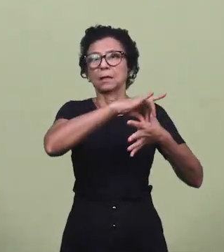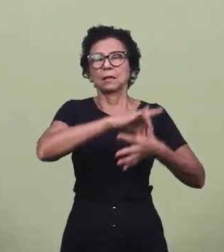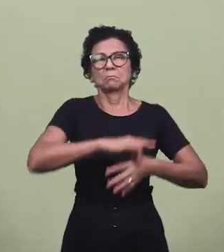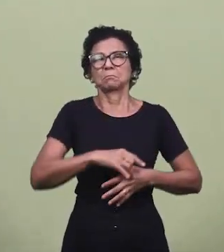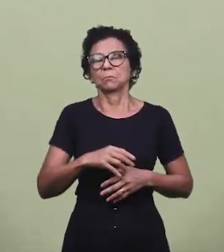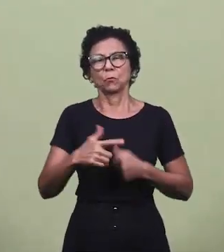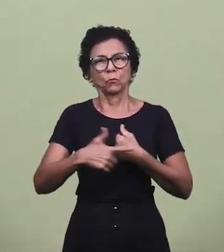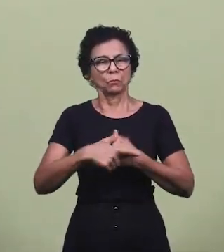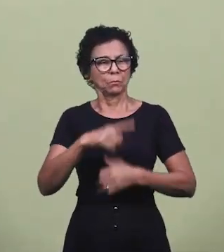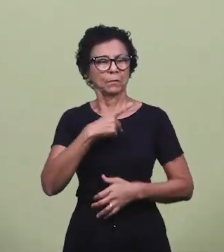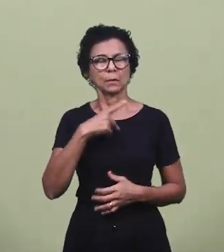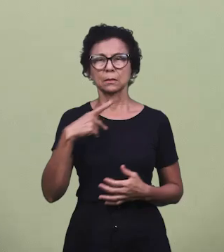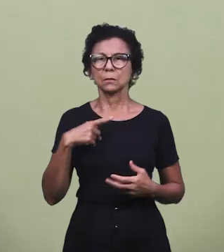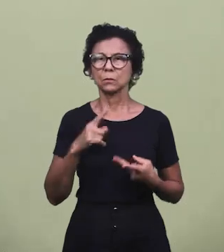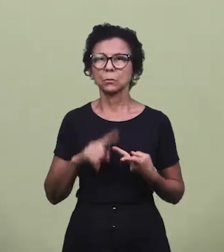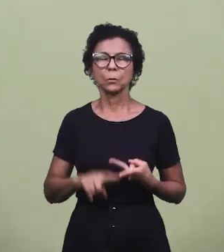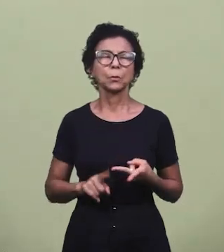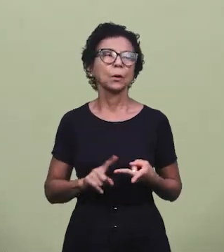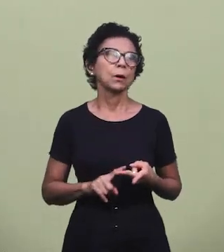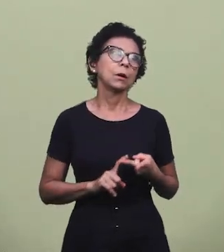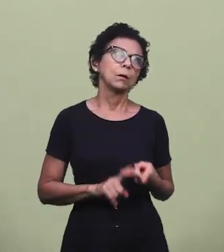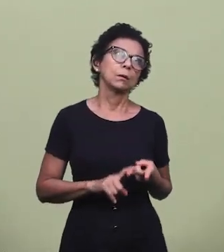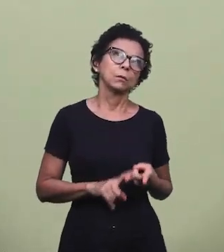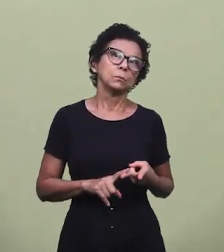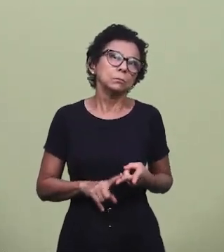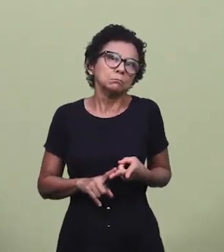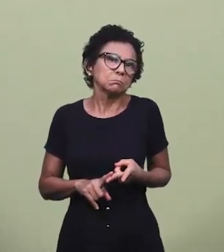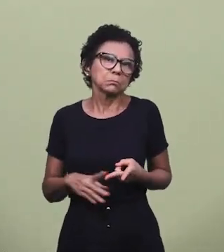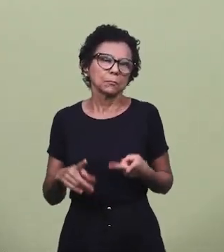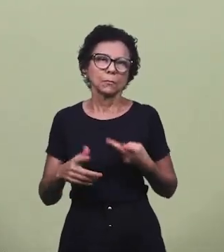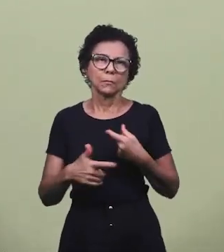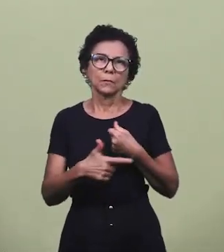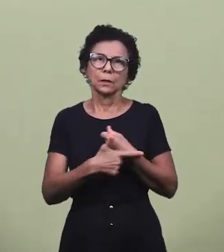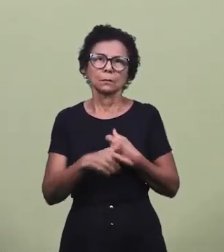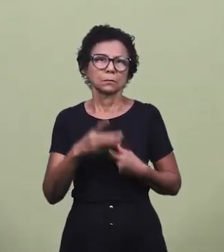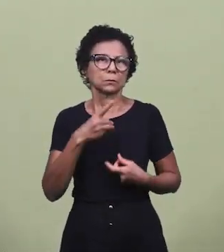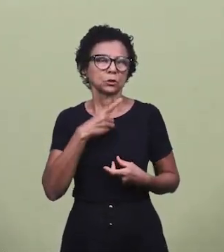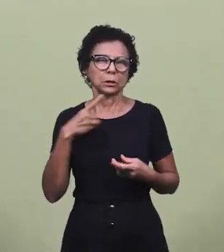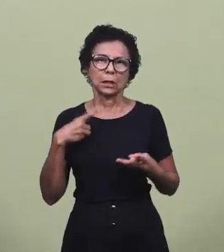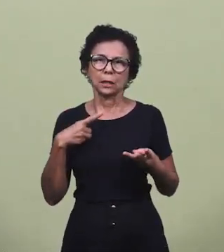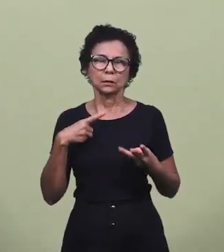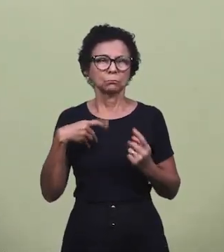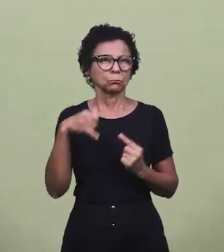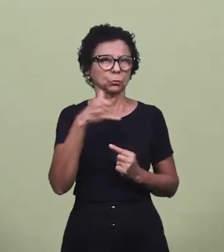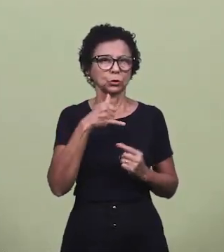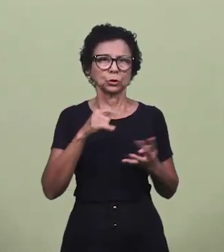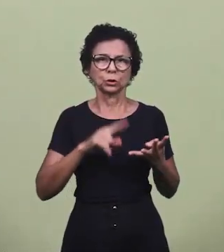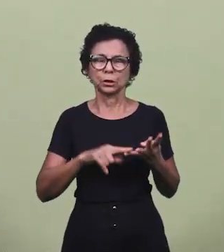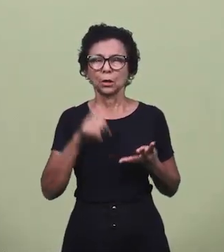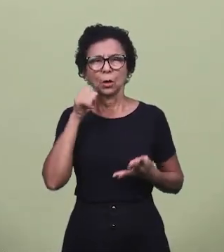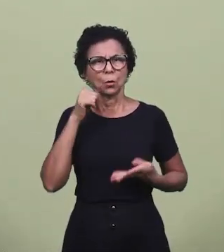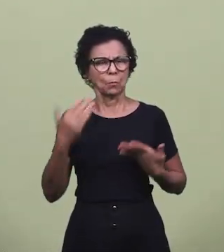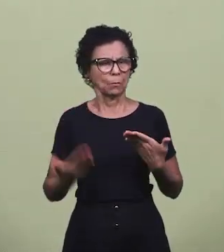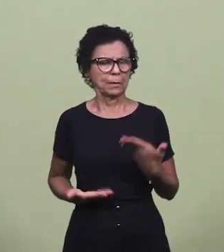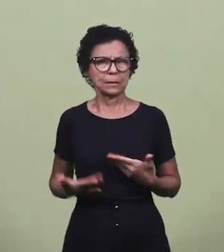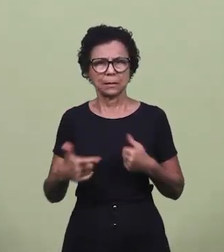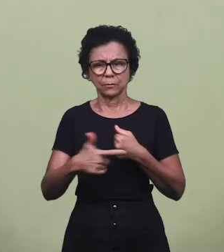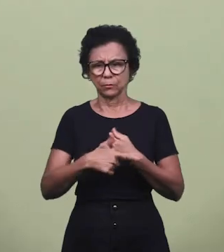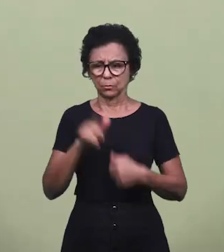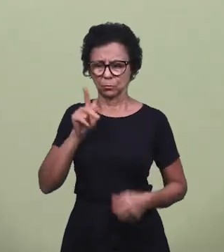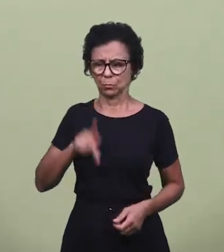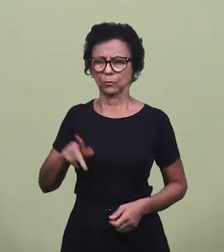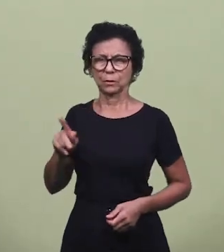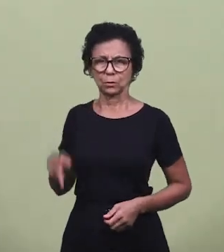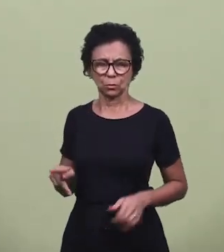de uma igreja, seja um diácono ungido, seja uma serva, professora